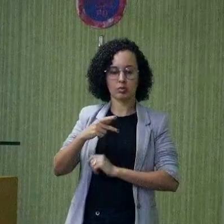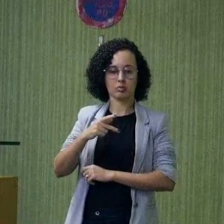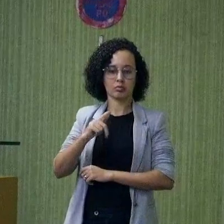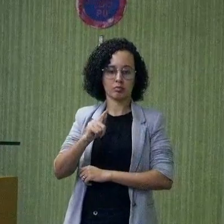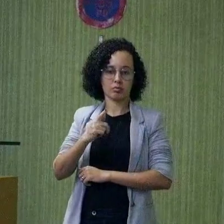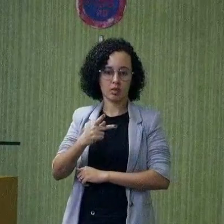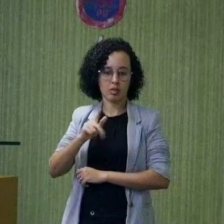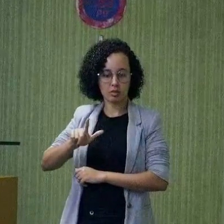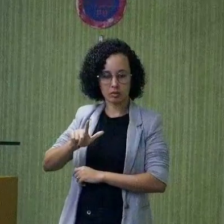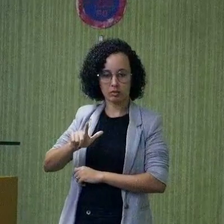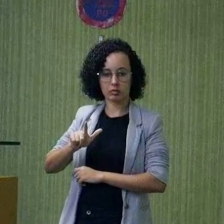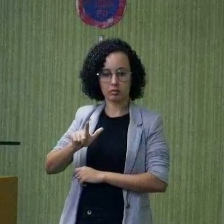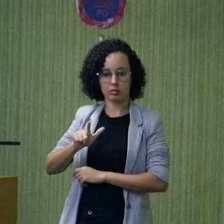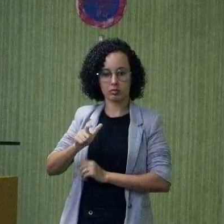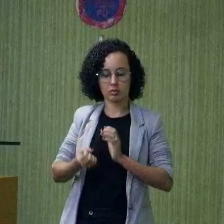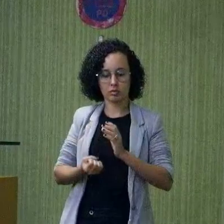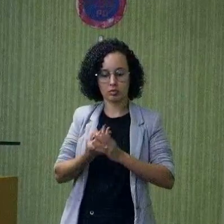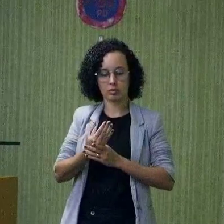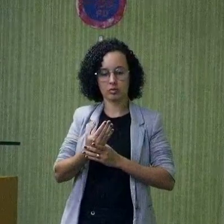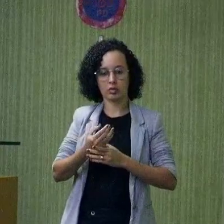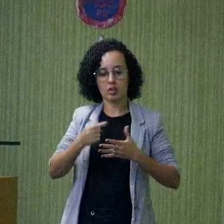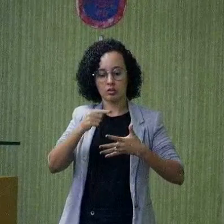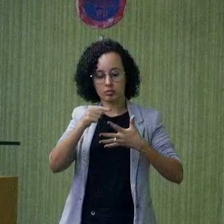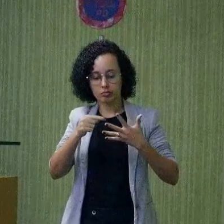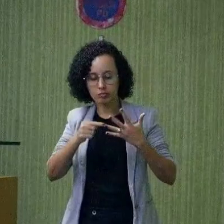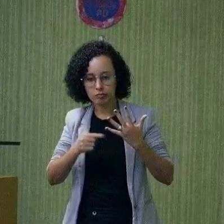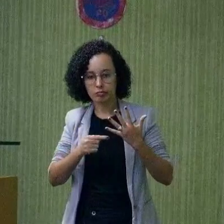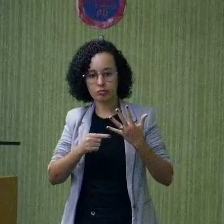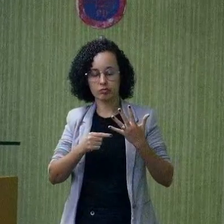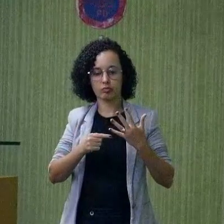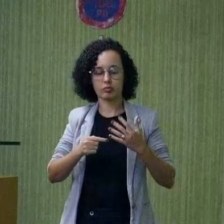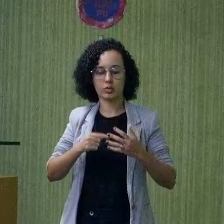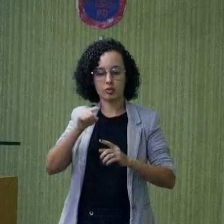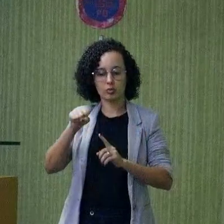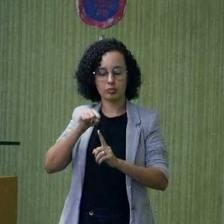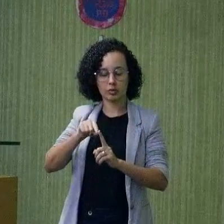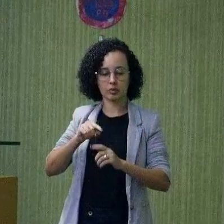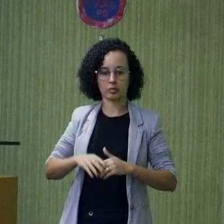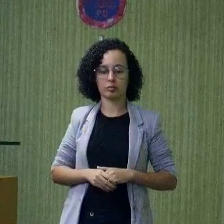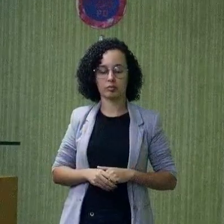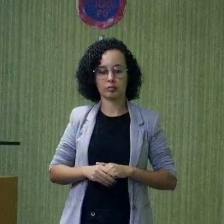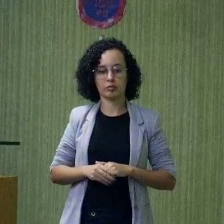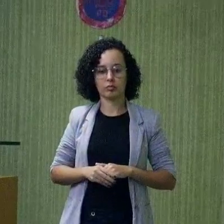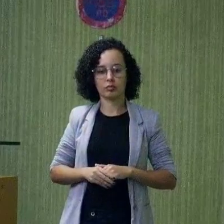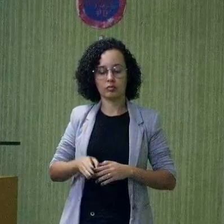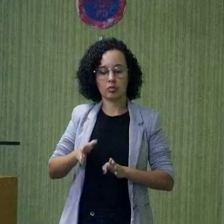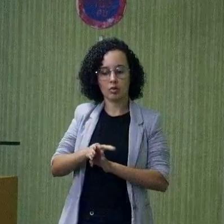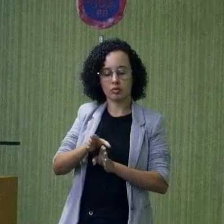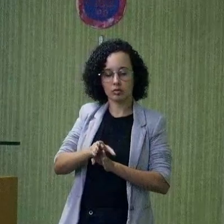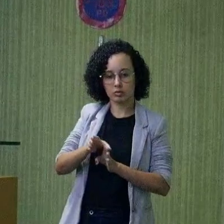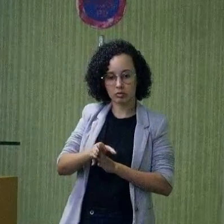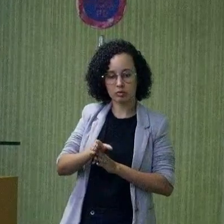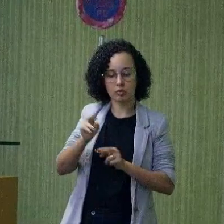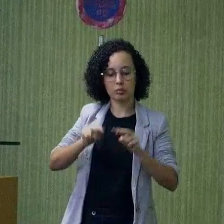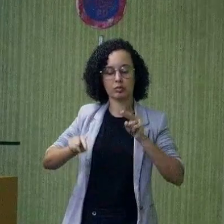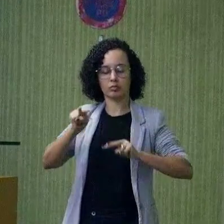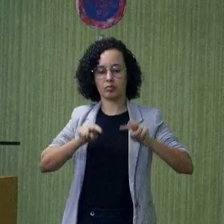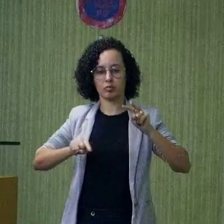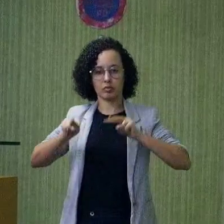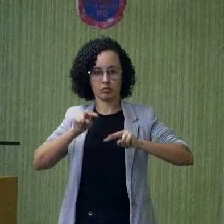na formação das diretrizes objetivos né Então as diretrizes aparece como orientações que devem ser observadas né